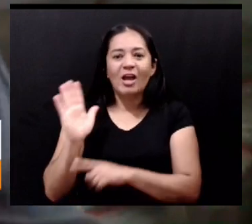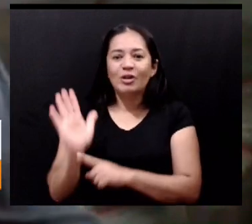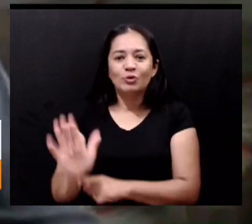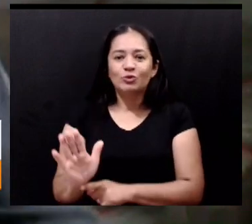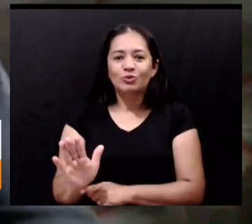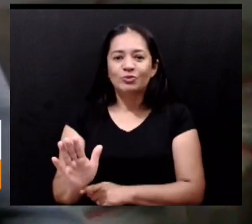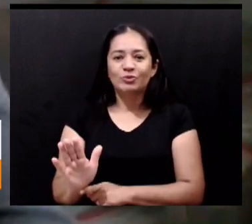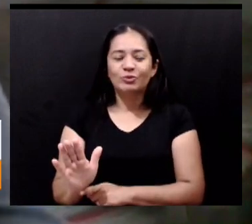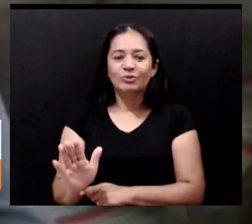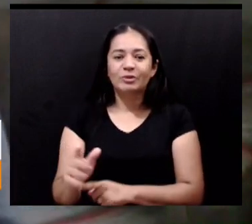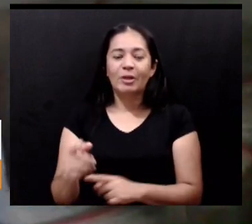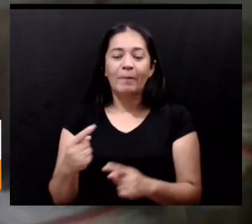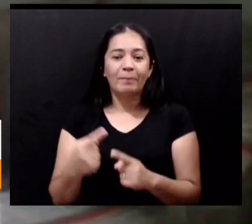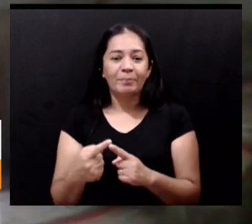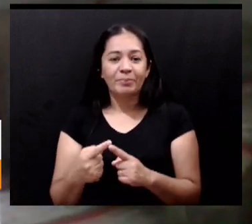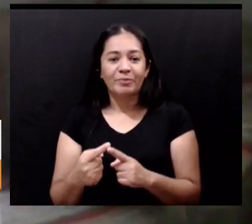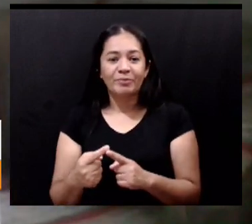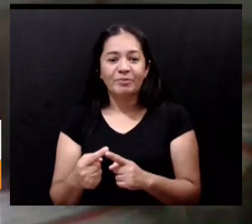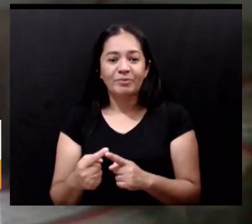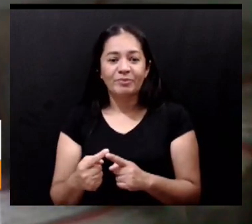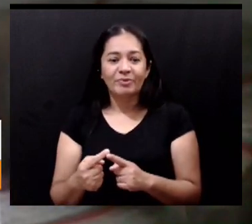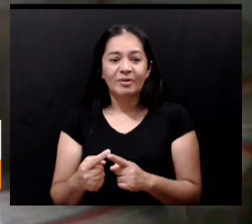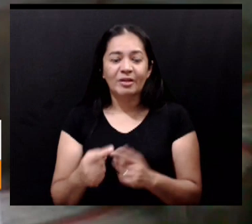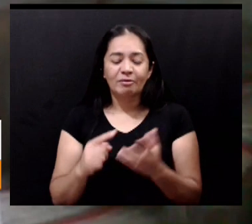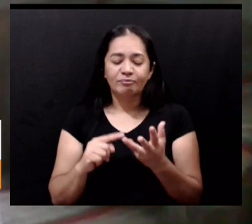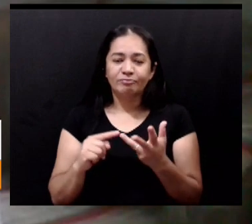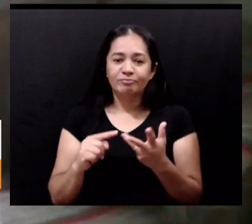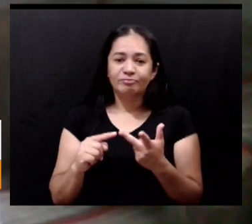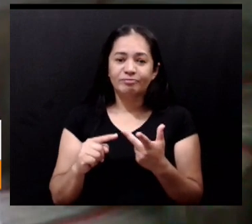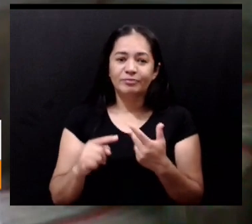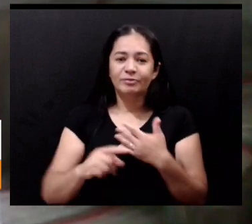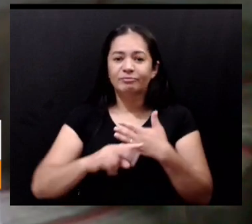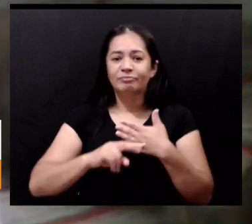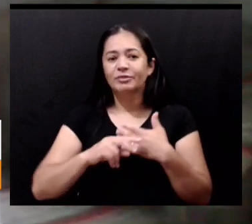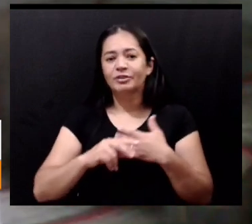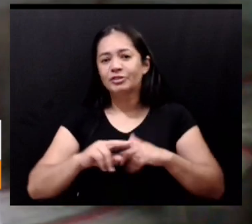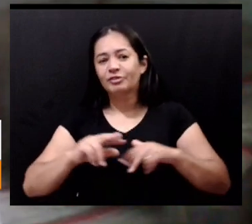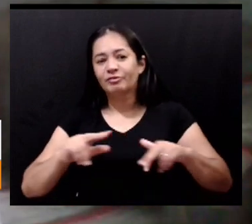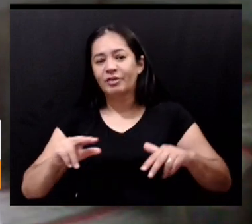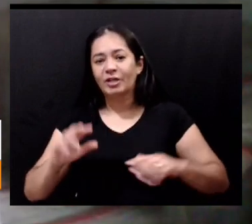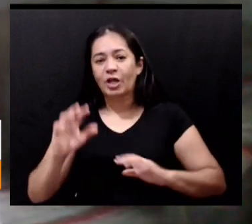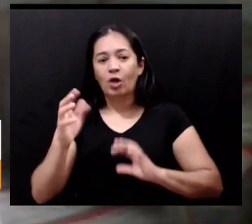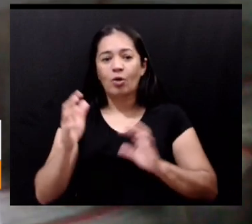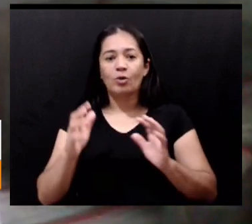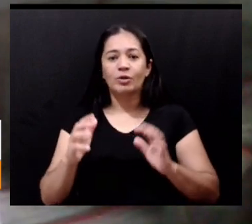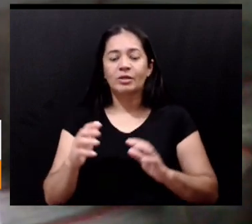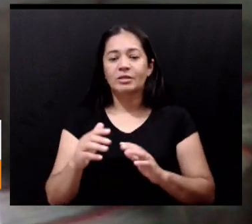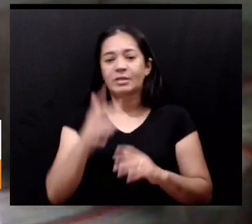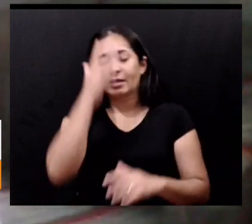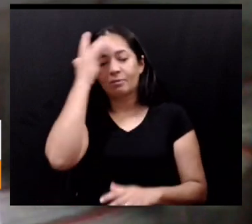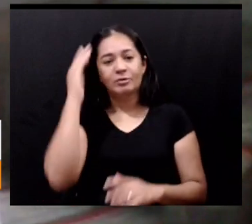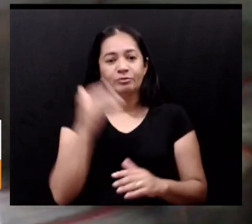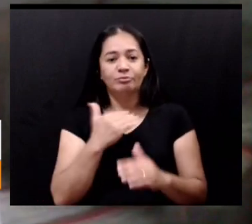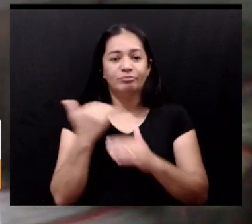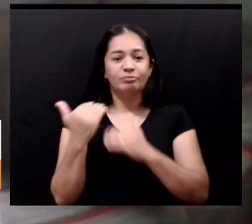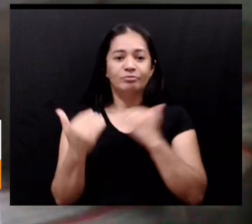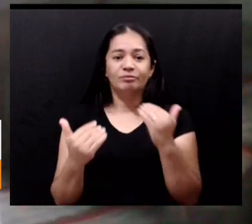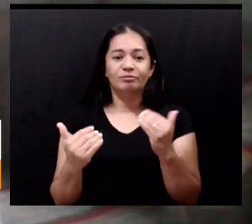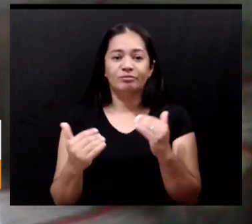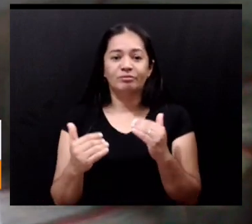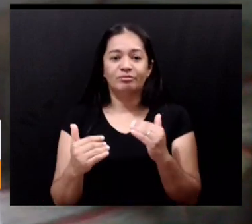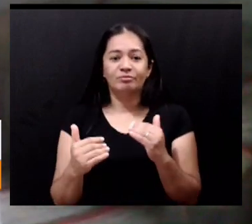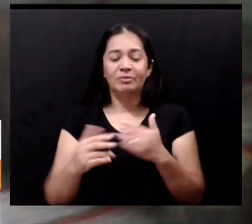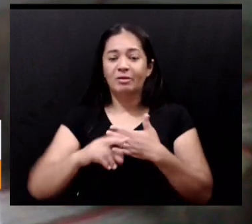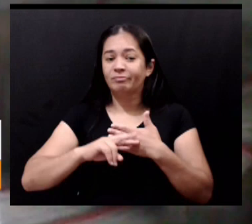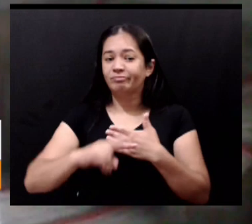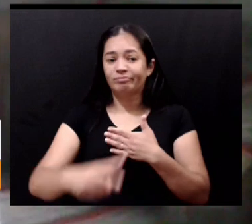Apesar dos fatores que desencadeiam, que levem à morte de alguém ser diferente, a repercussão é